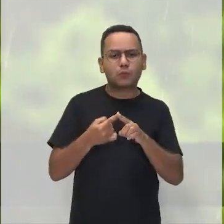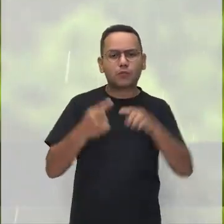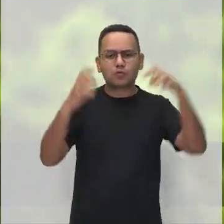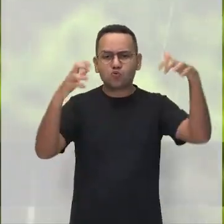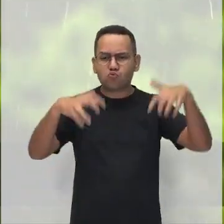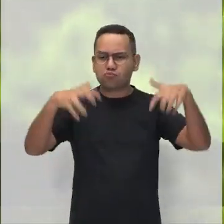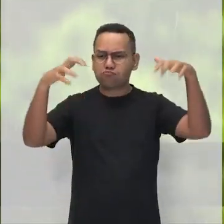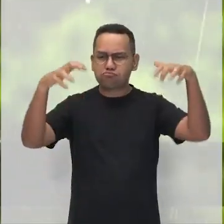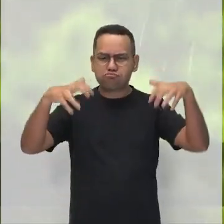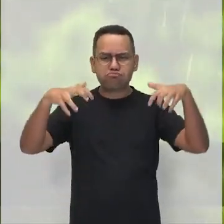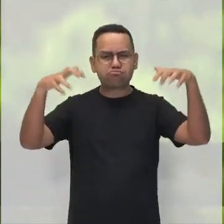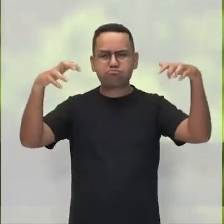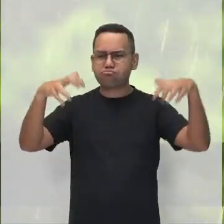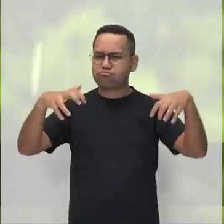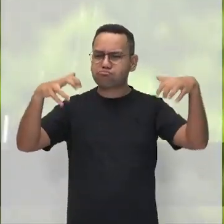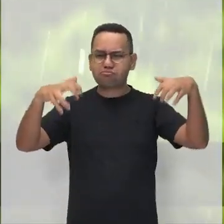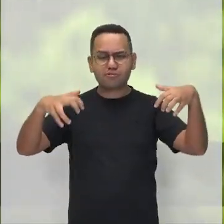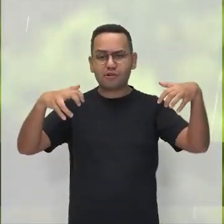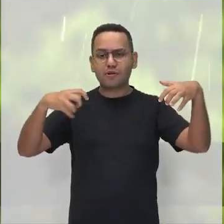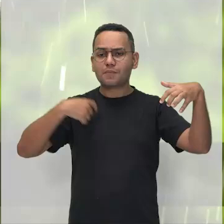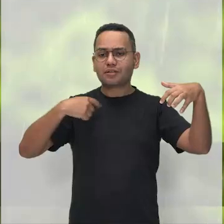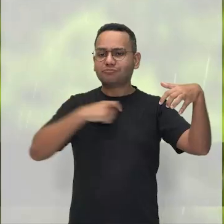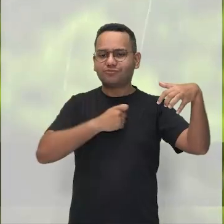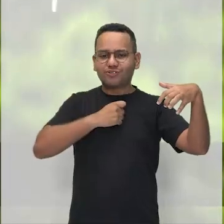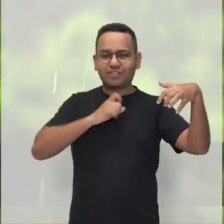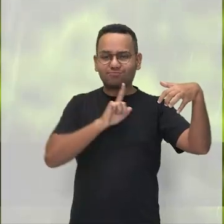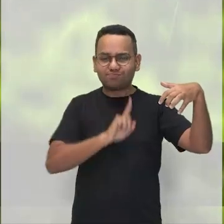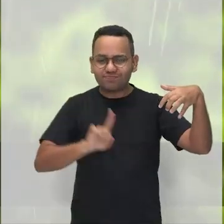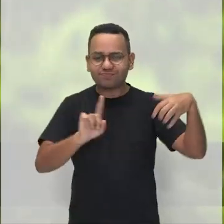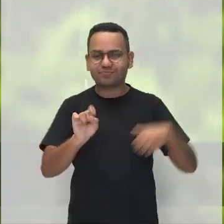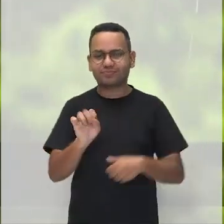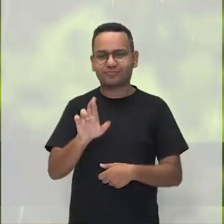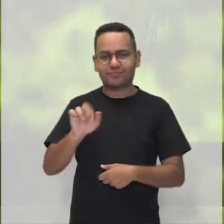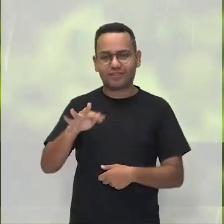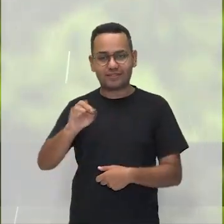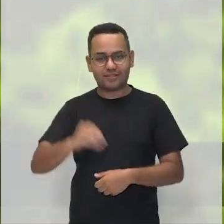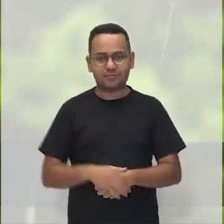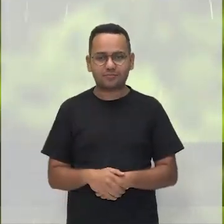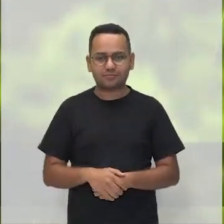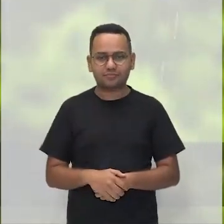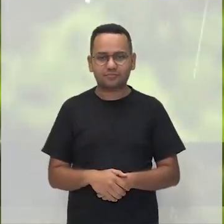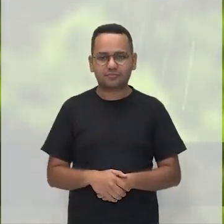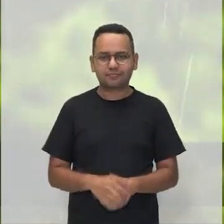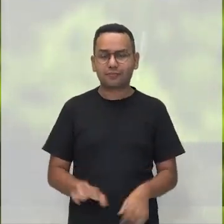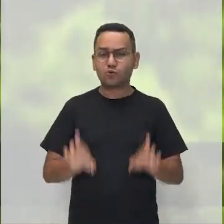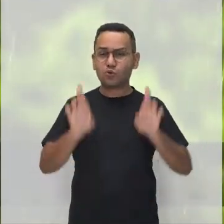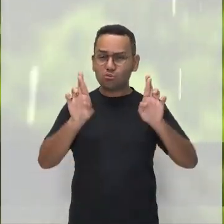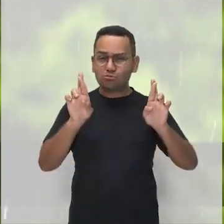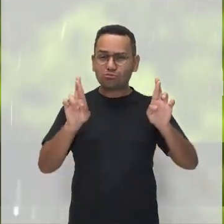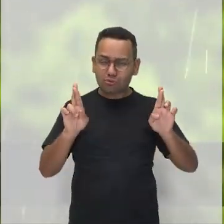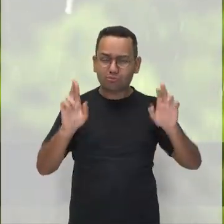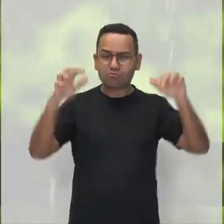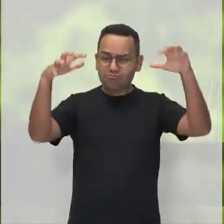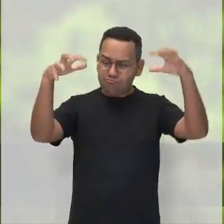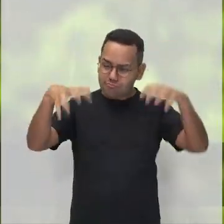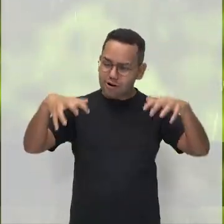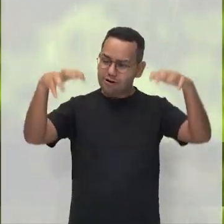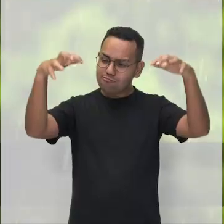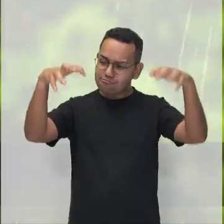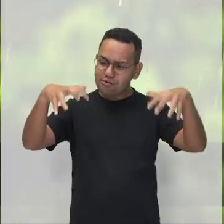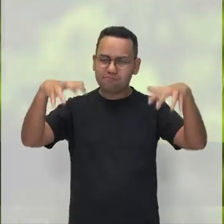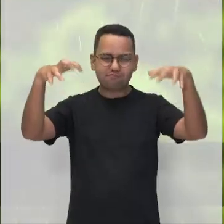novo para mim voltar pro meu sertão. Espero a chuva cair de